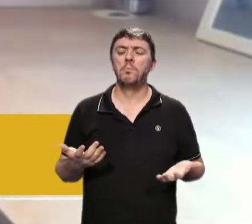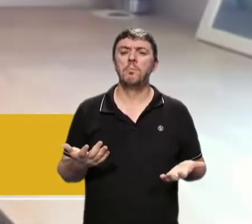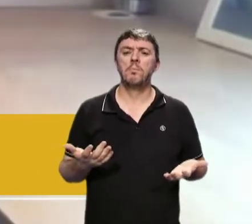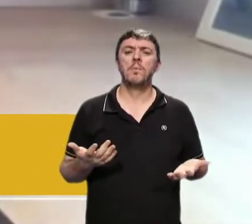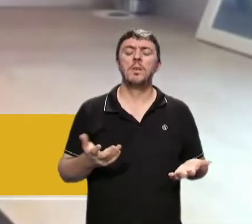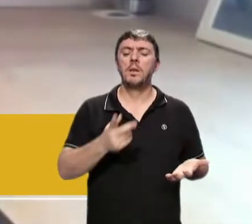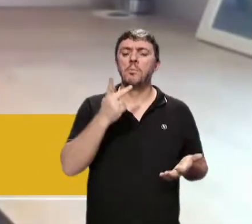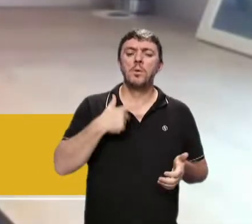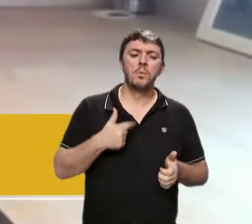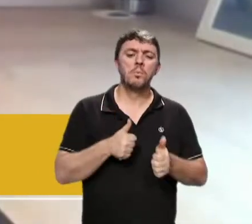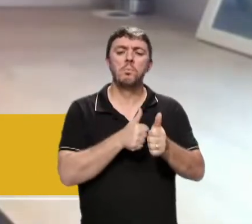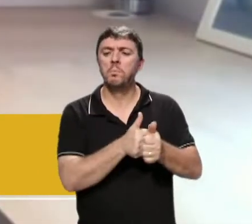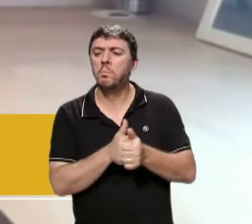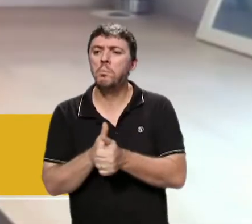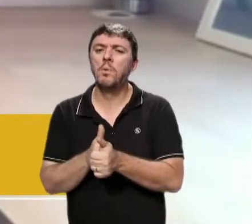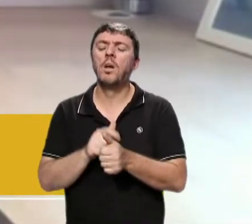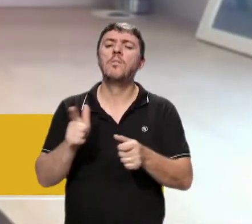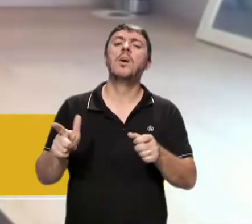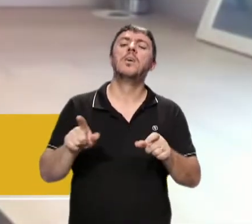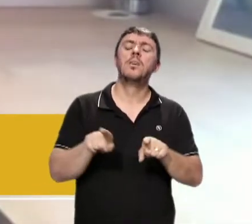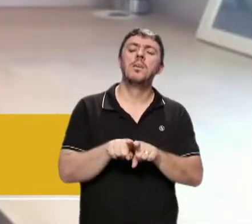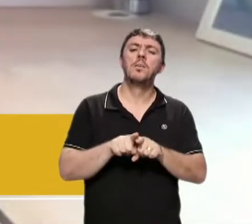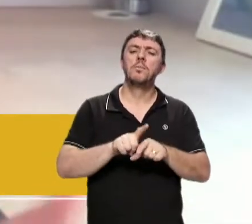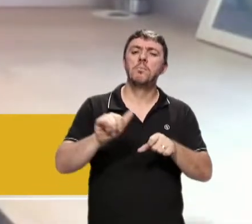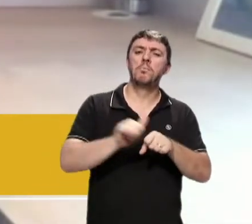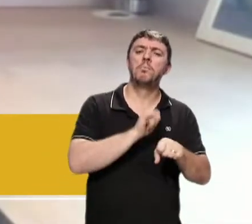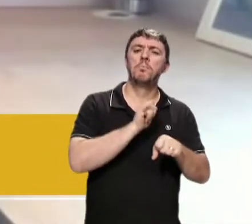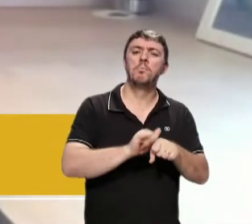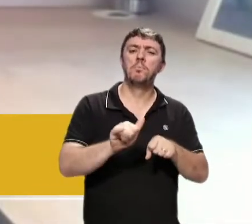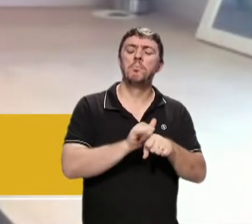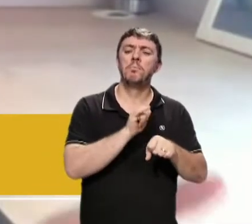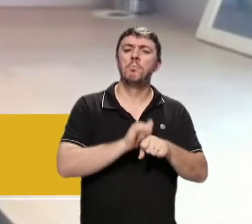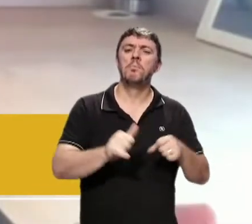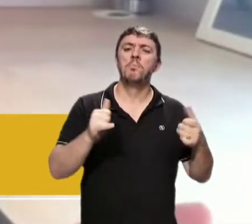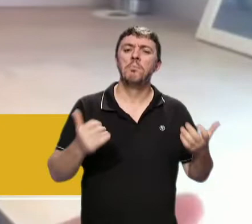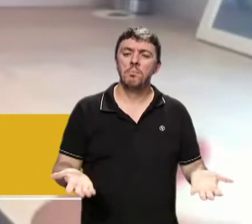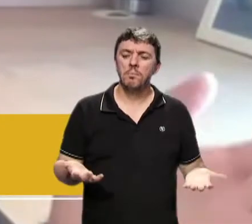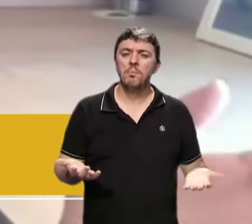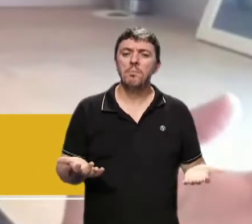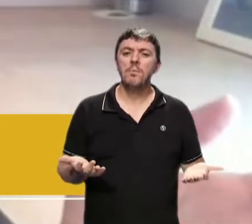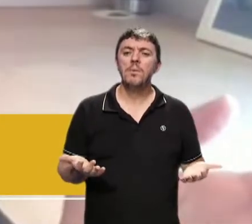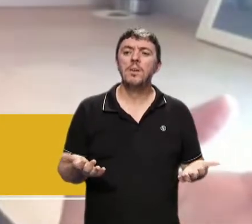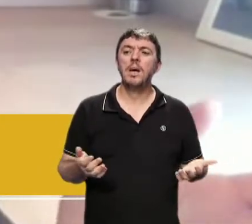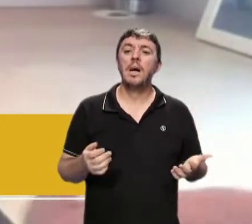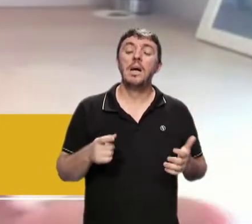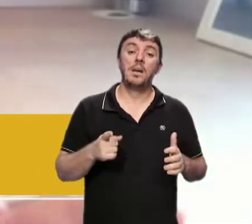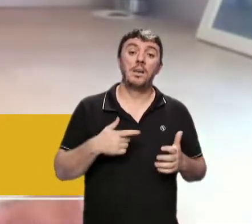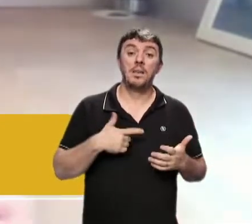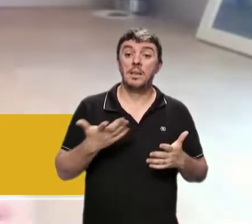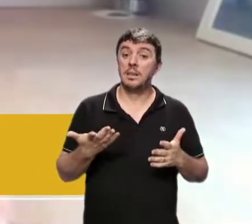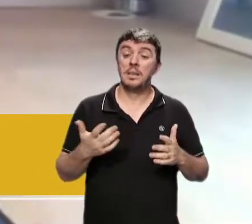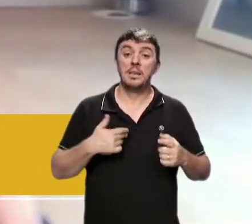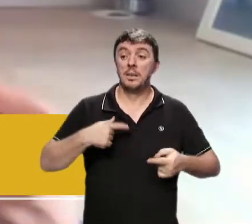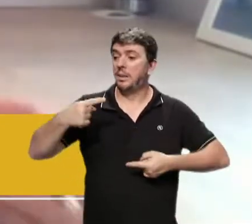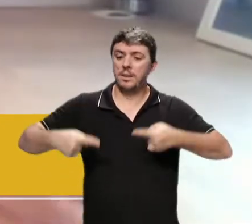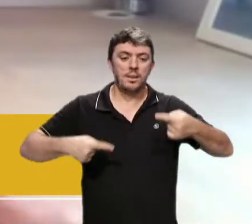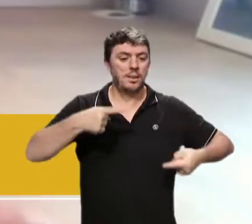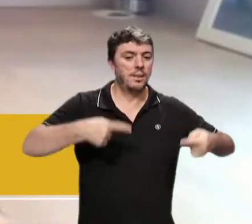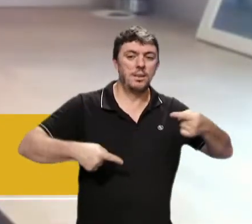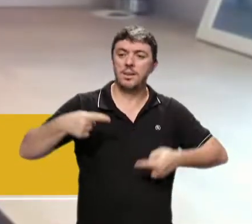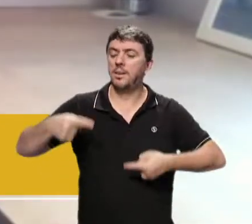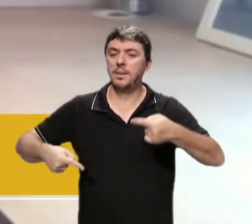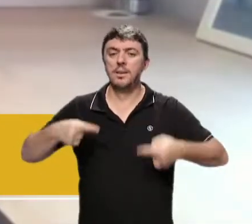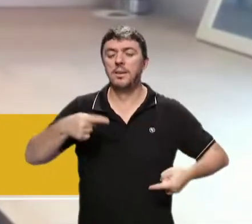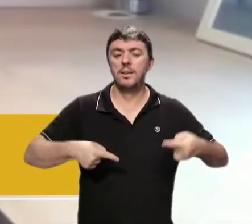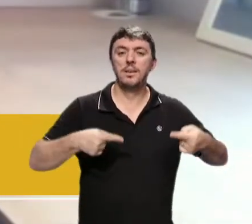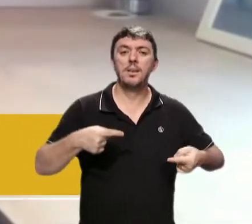não segue, ele vai se readequar, porque nenhuma plataforma de mídia social quer perder para o concorrente. Então, é entender